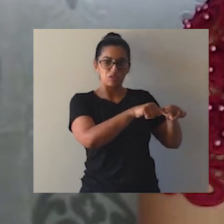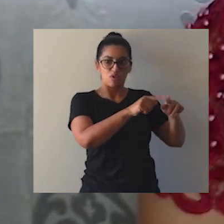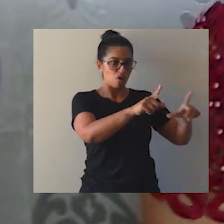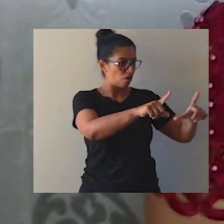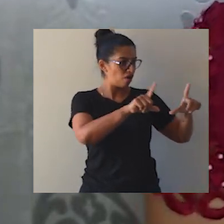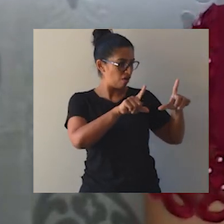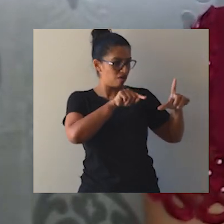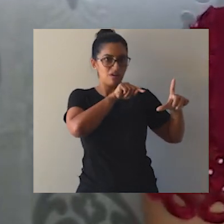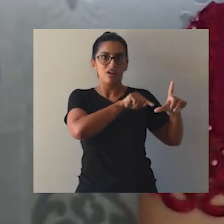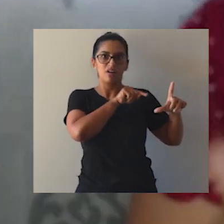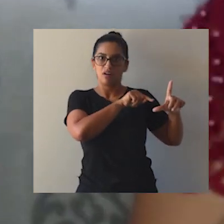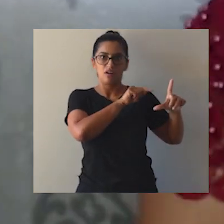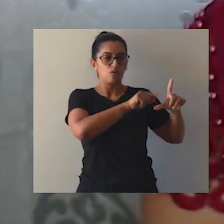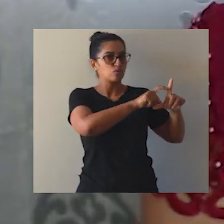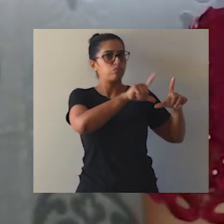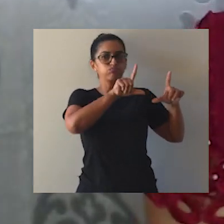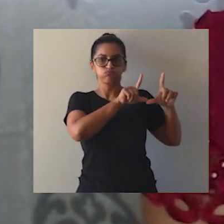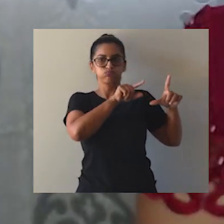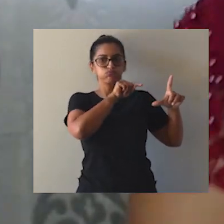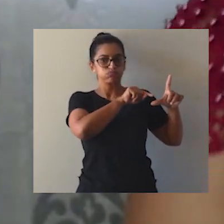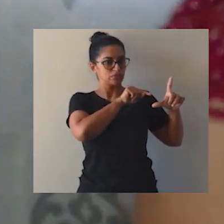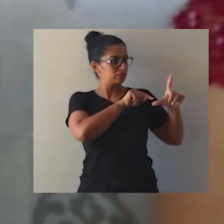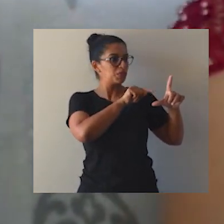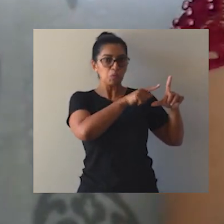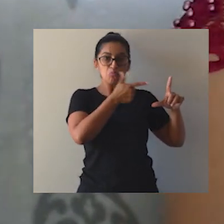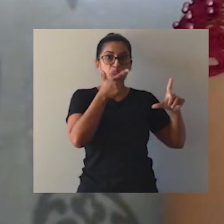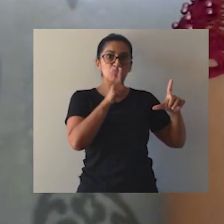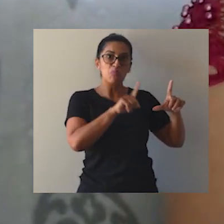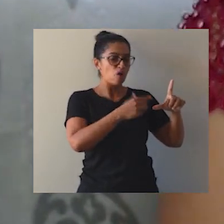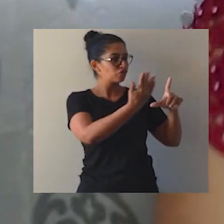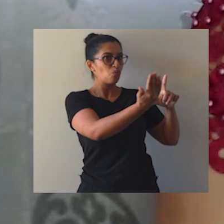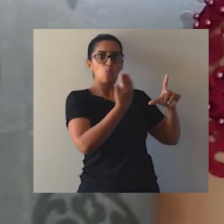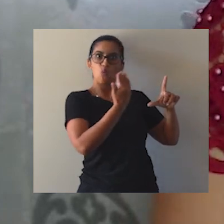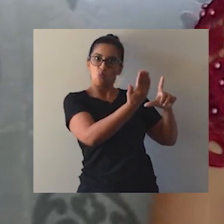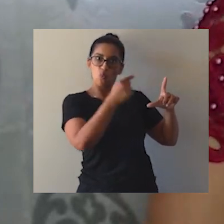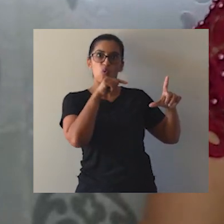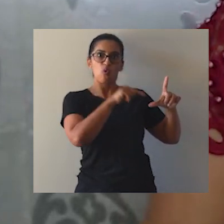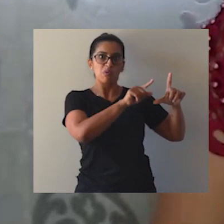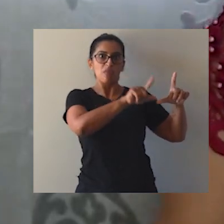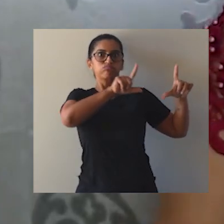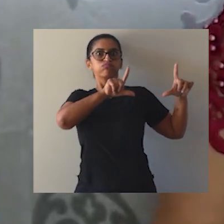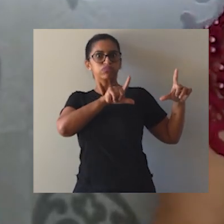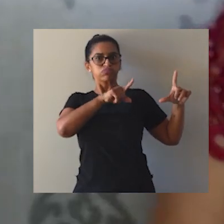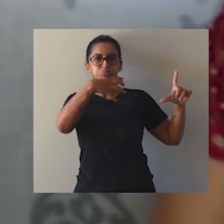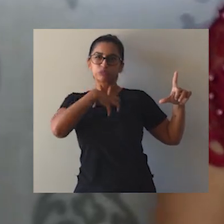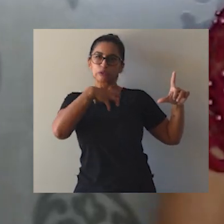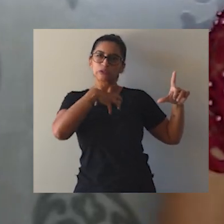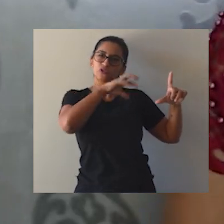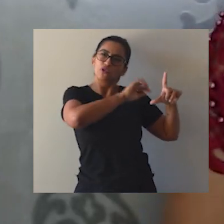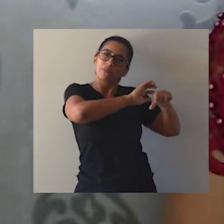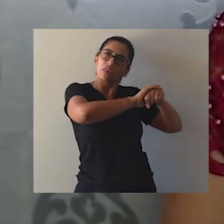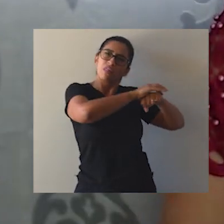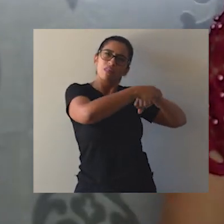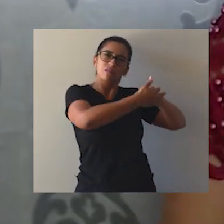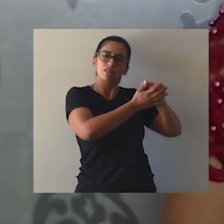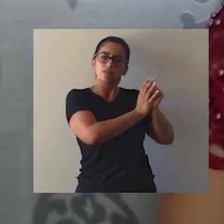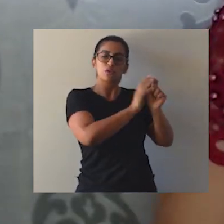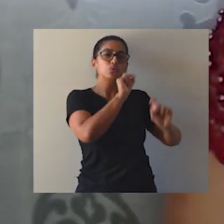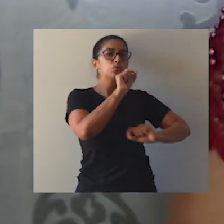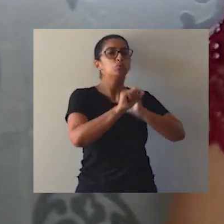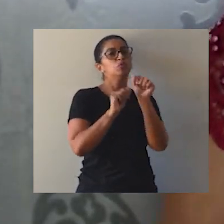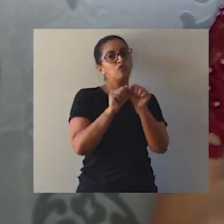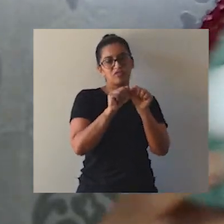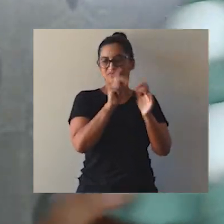braille. Eu posso trabalhar isso aqui e o que eu vou fazer, ó? Mostrando